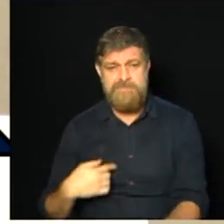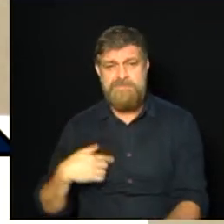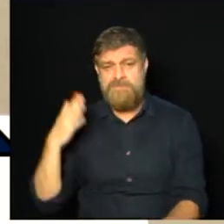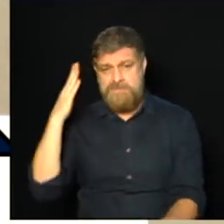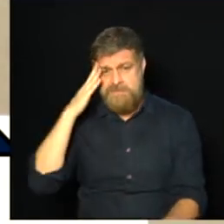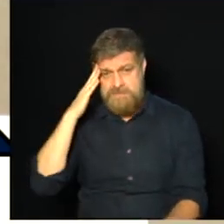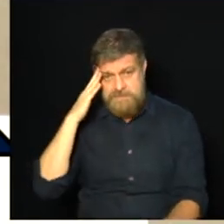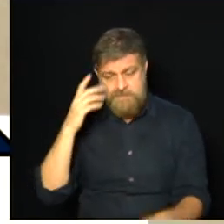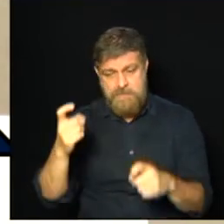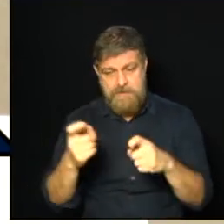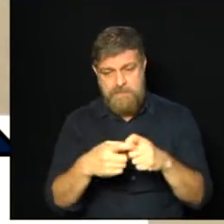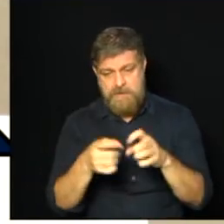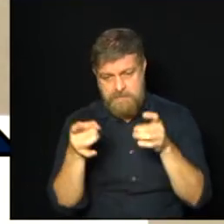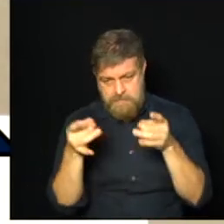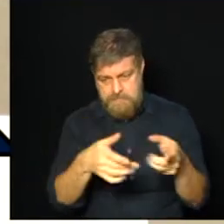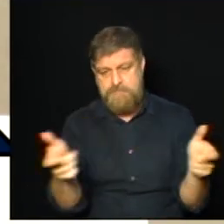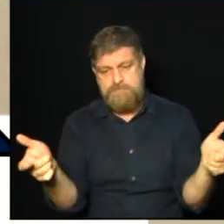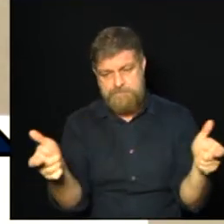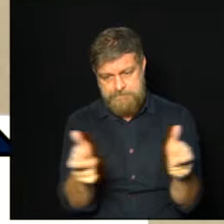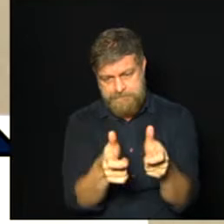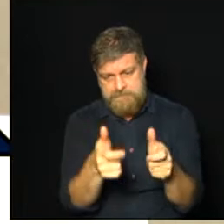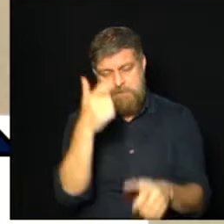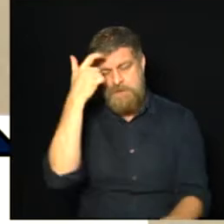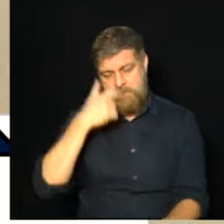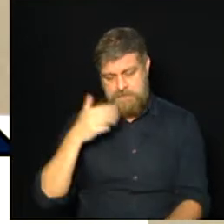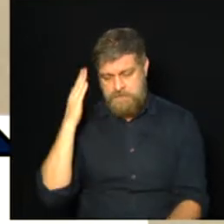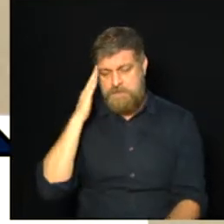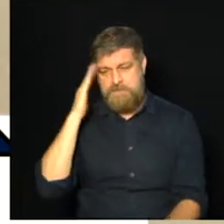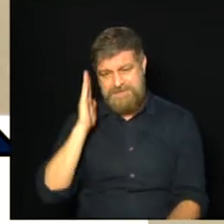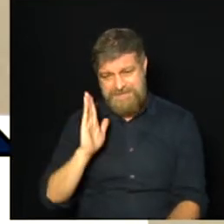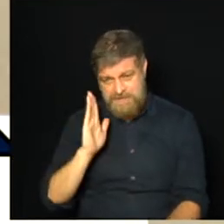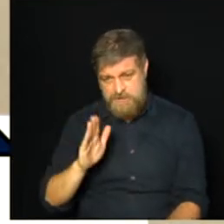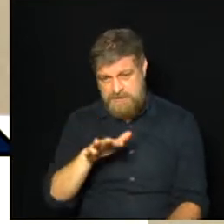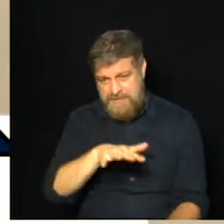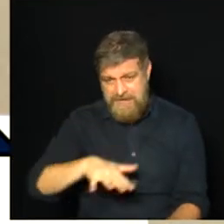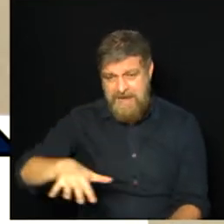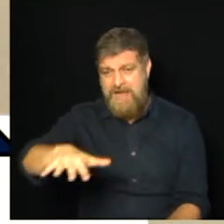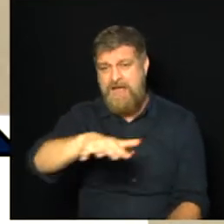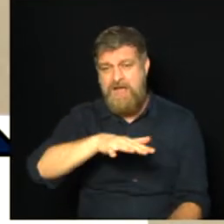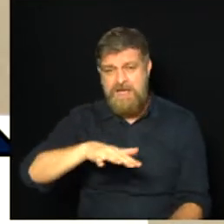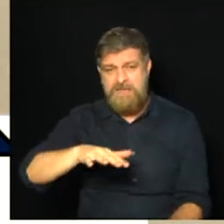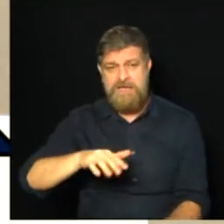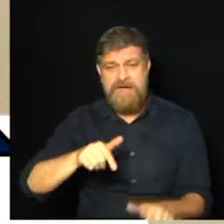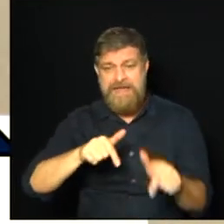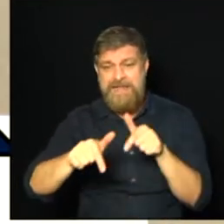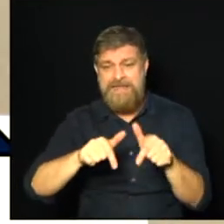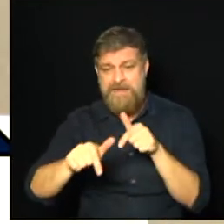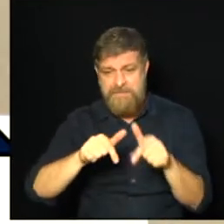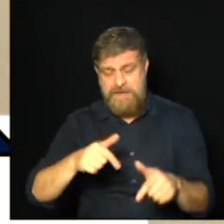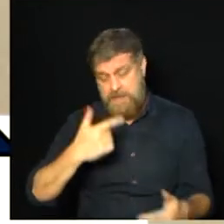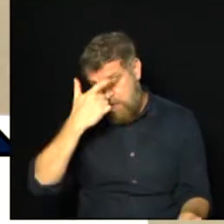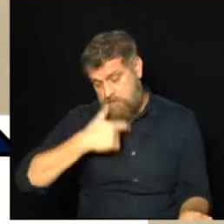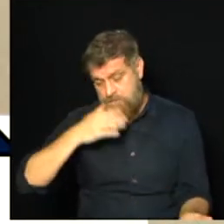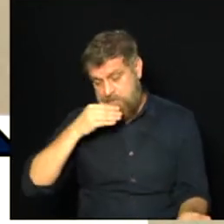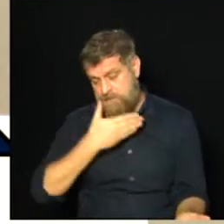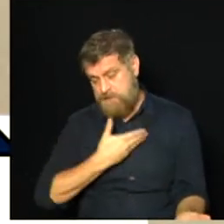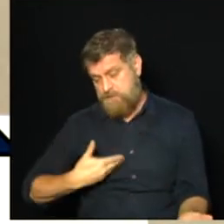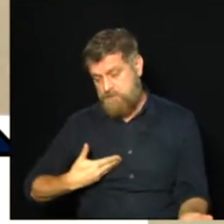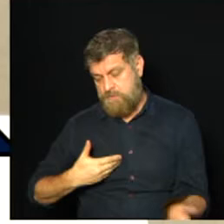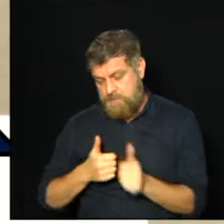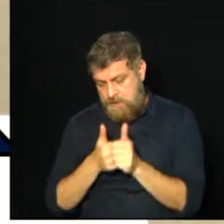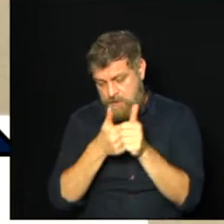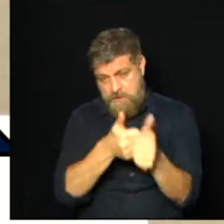evasão médica, a gente já acompanha isso há um tempo, a gente que é da rede, que é do serviço público, a gente acompanha isso de alguma